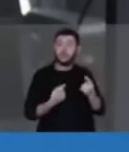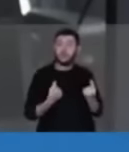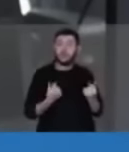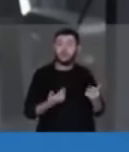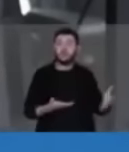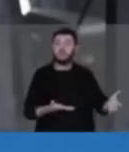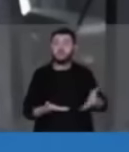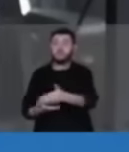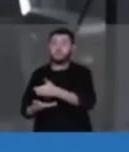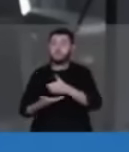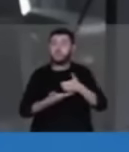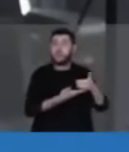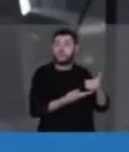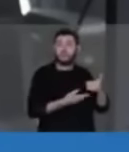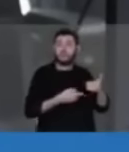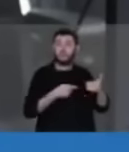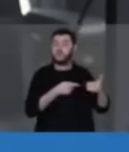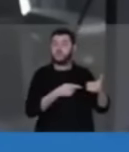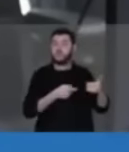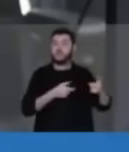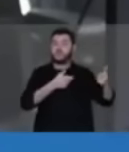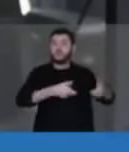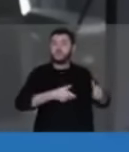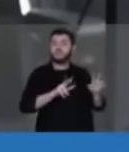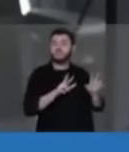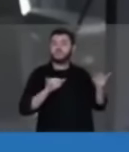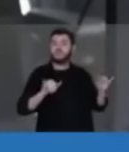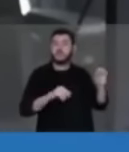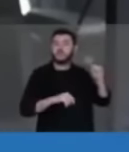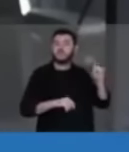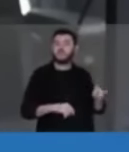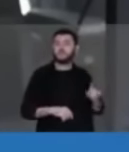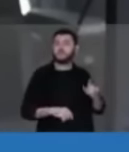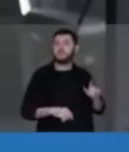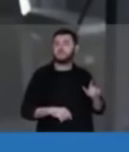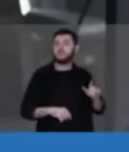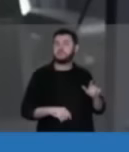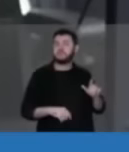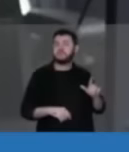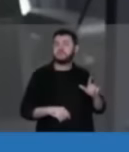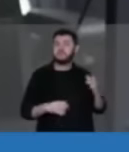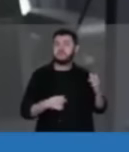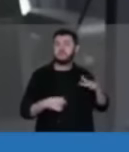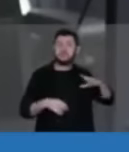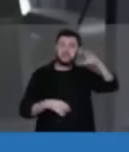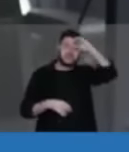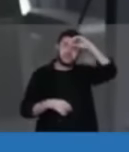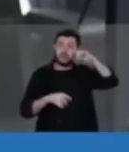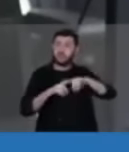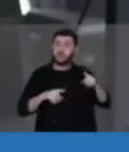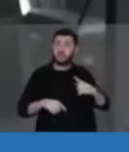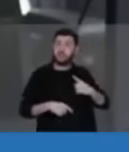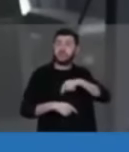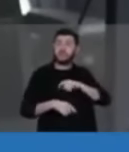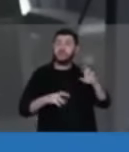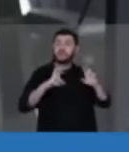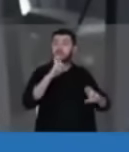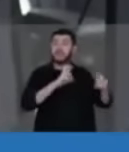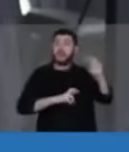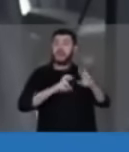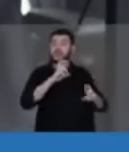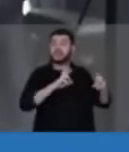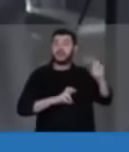nenhuma condição de estar sendo fiscalizado esse recurso diretamente Isso é muito